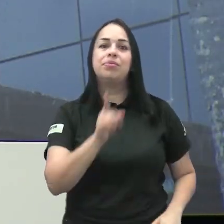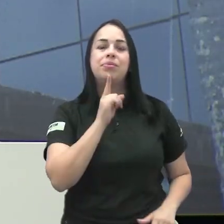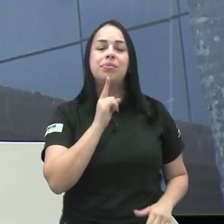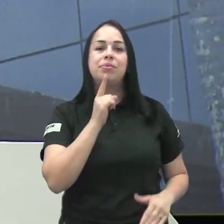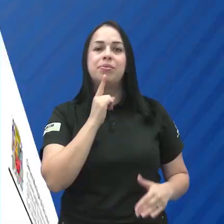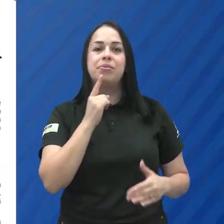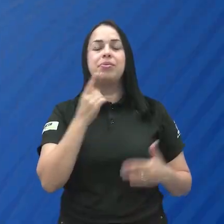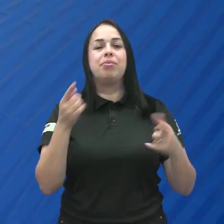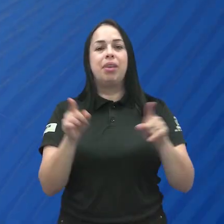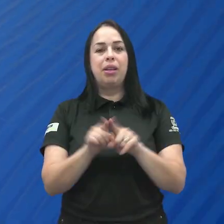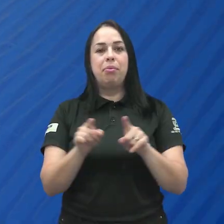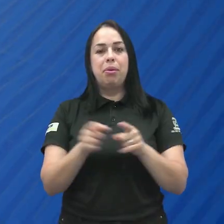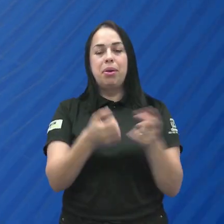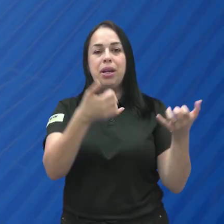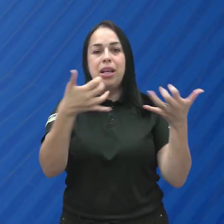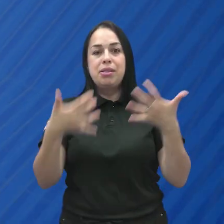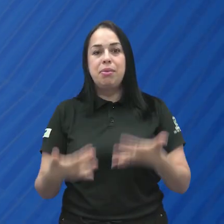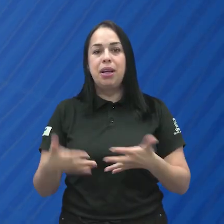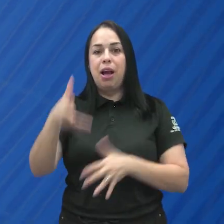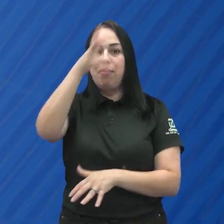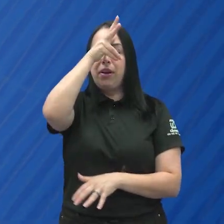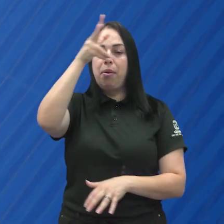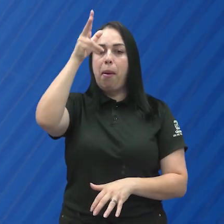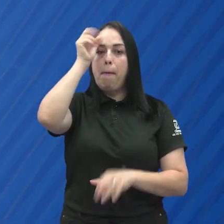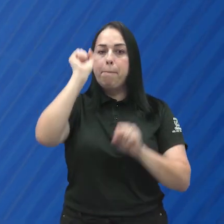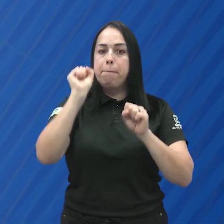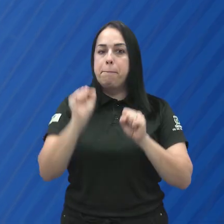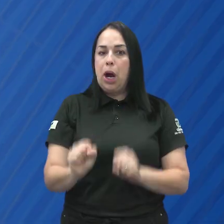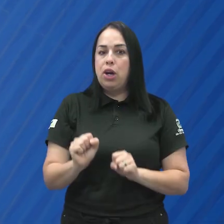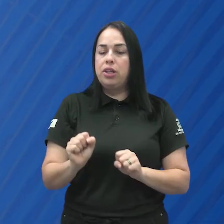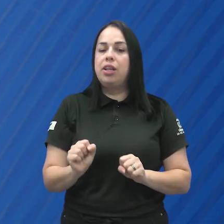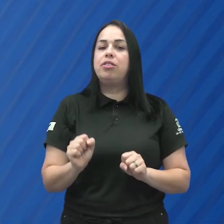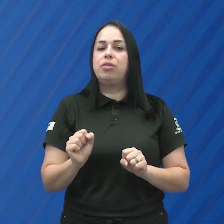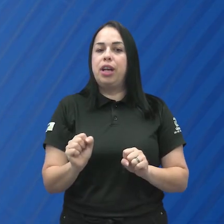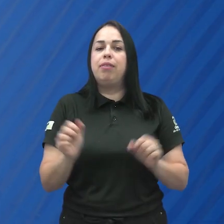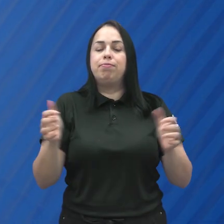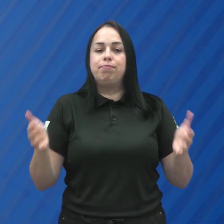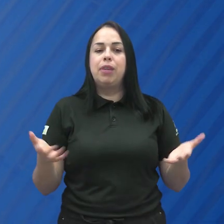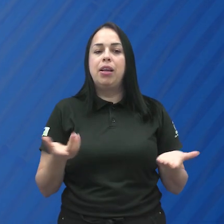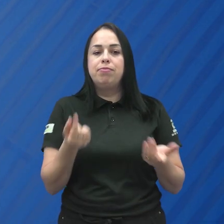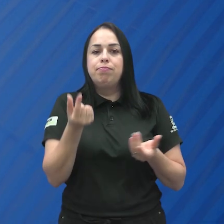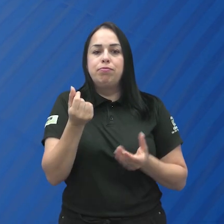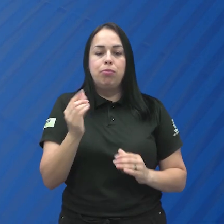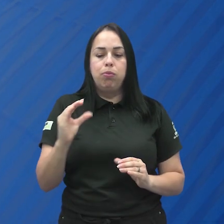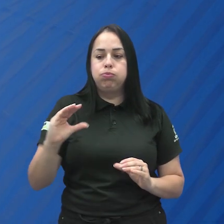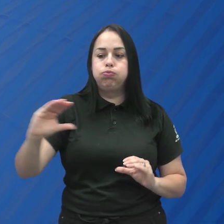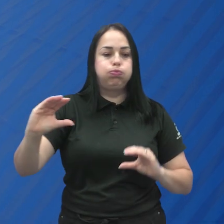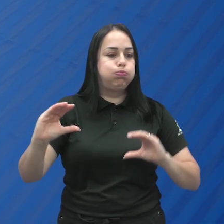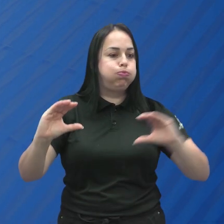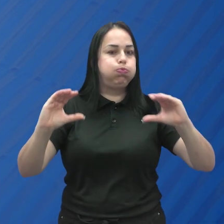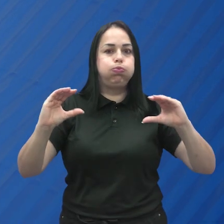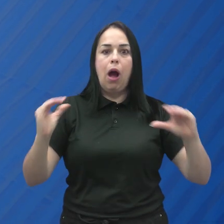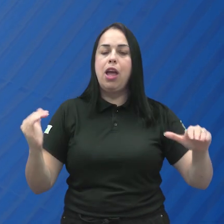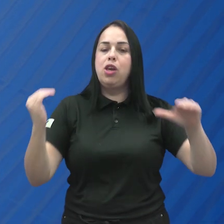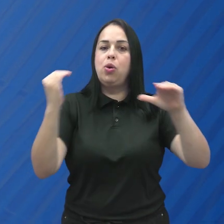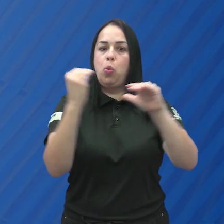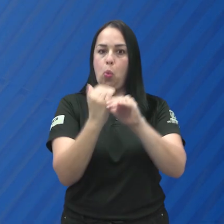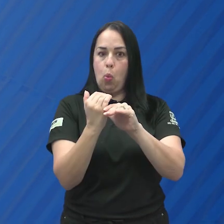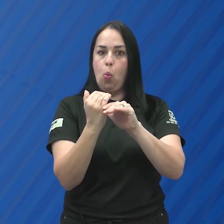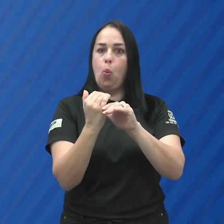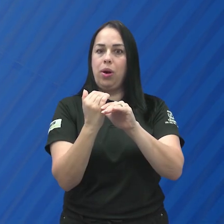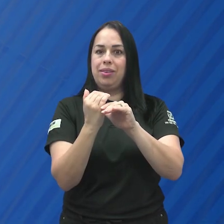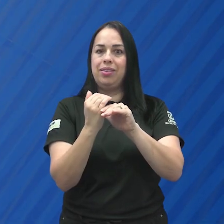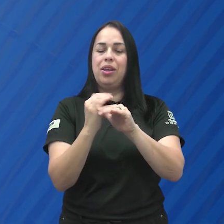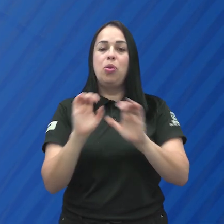Gilson Campos, que autoriza o Poder Executivo a adotar medidas que promovam a igualdade na premiação para homens